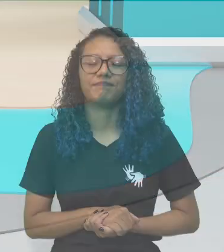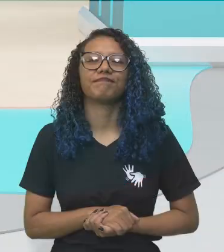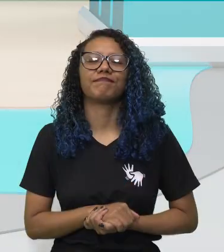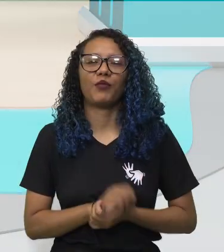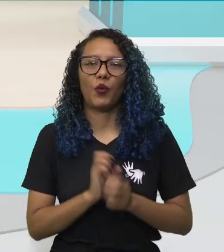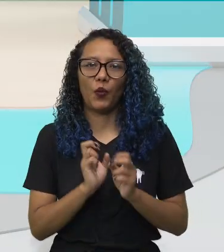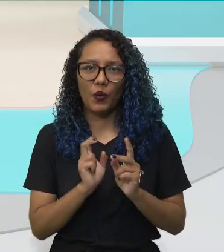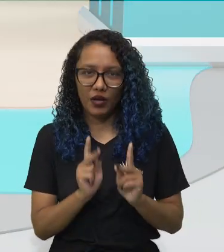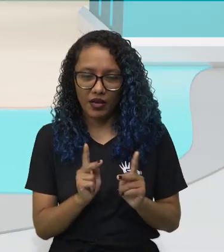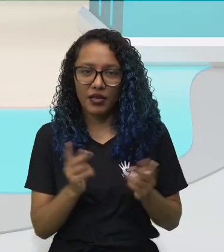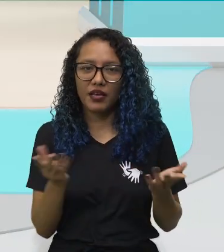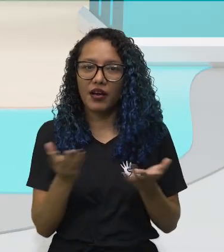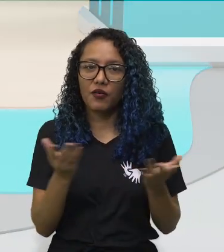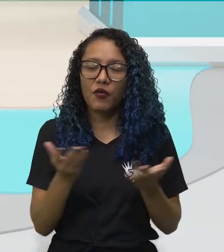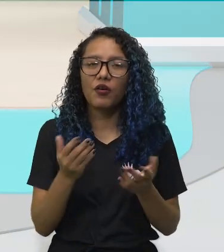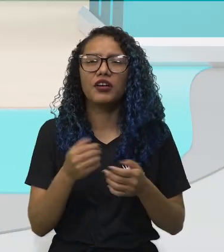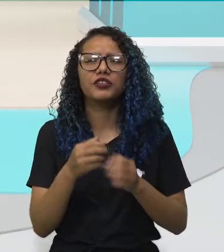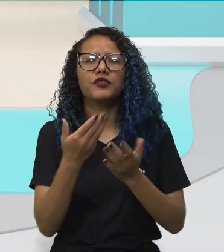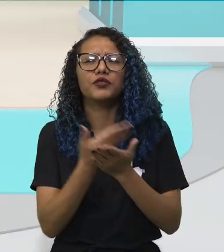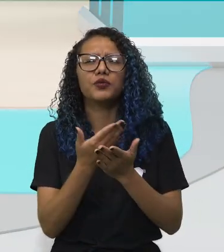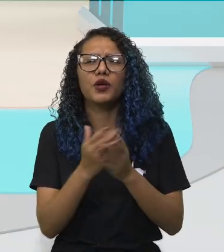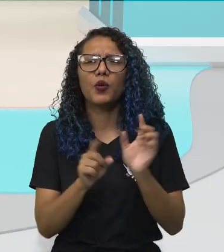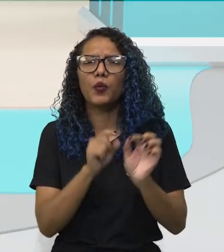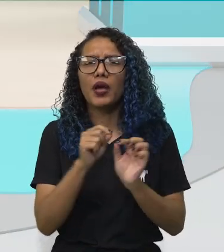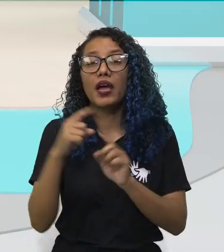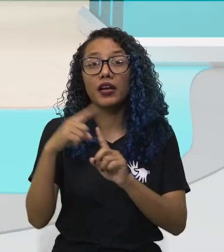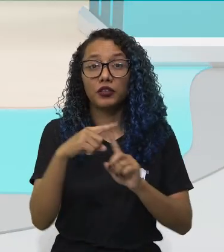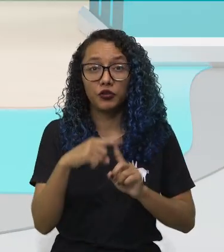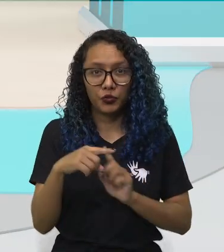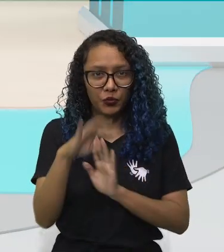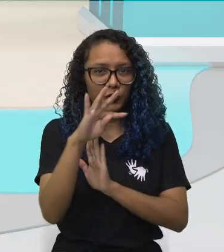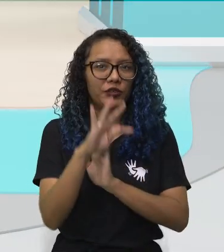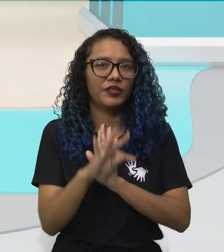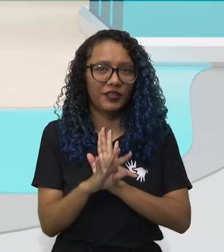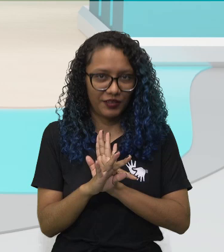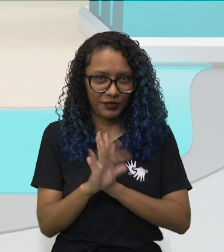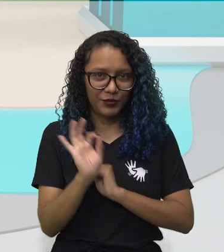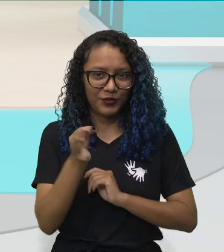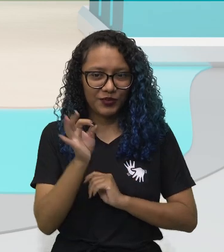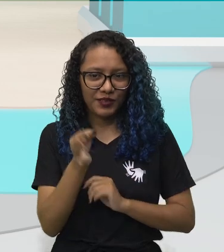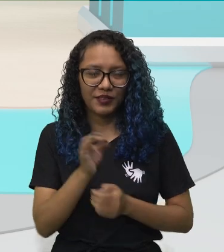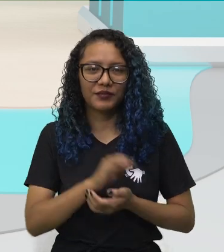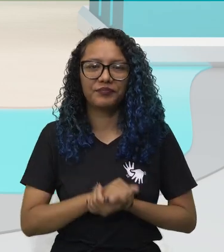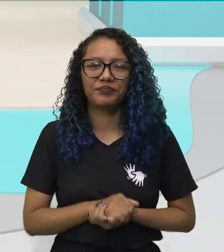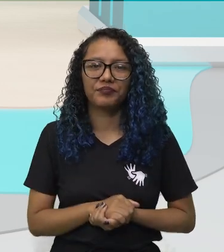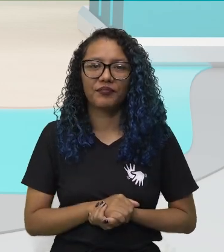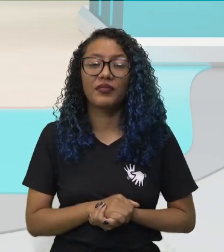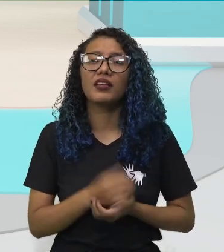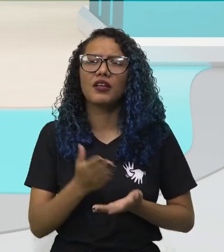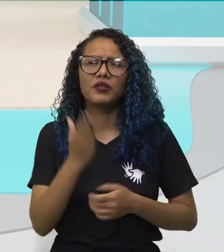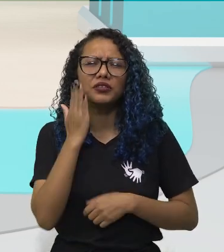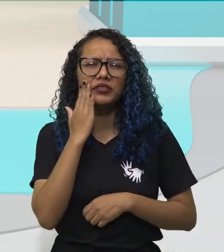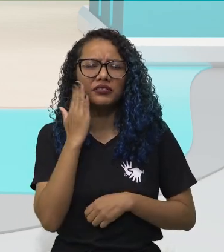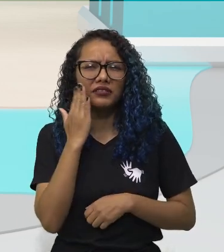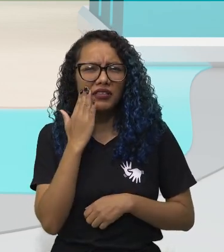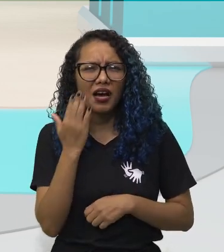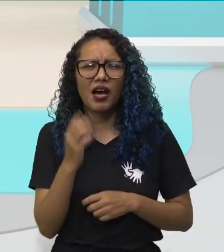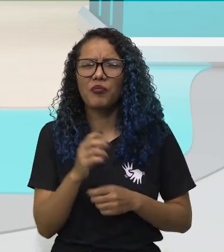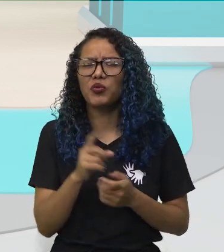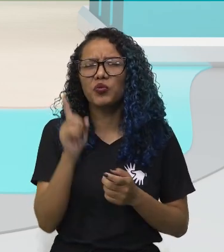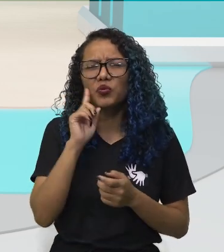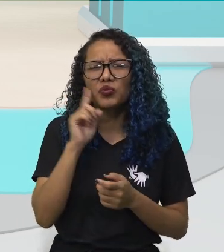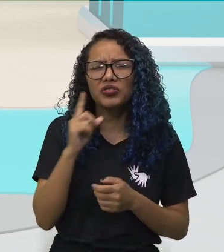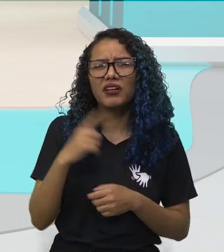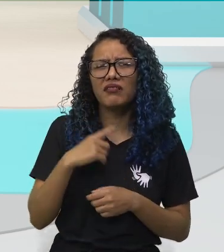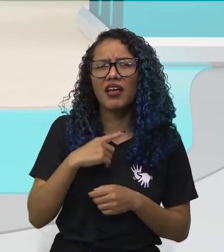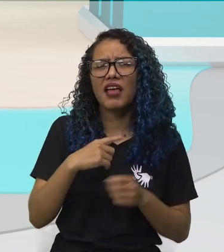Muito bem, vamos falar sobre tipos textuais, né? Nós sabemos que a gente ali todo dia tem texto, seja ele